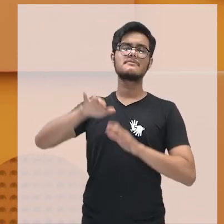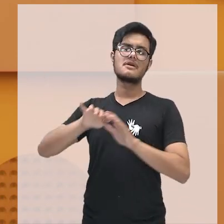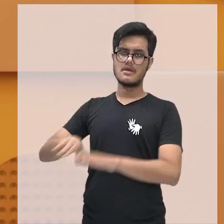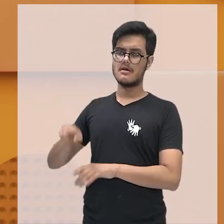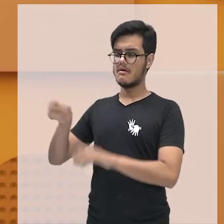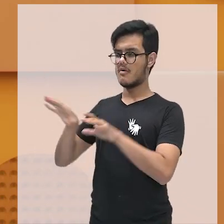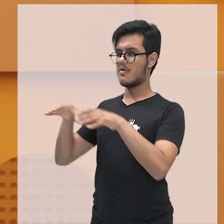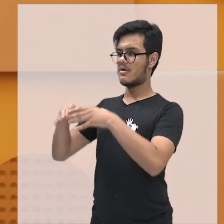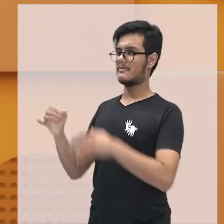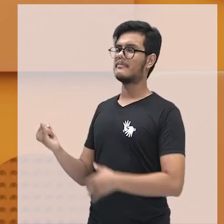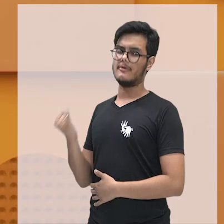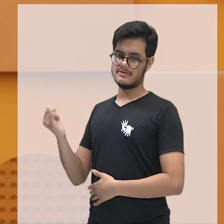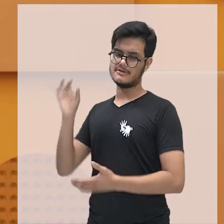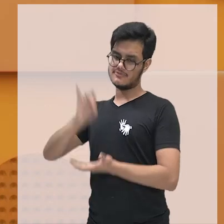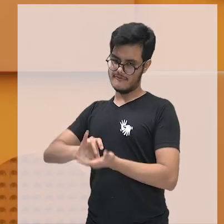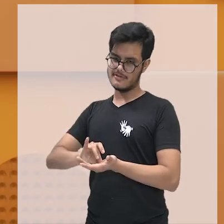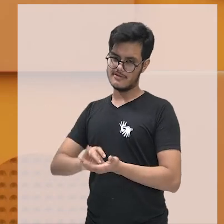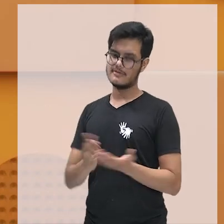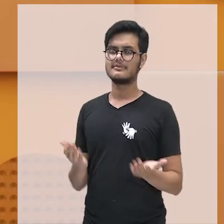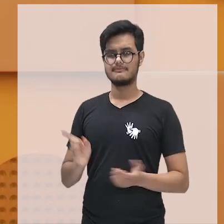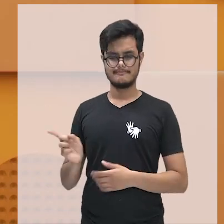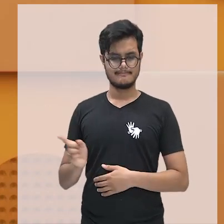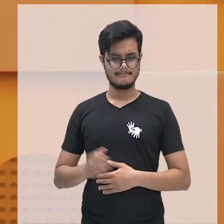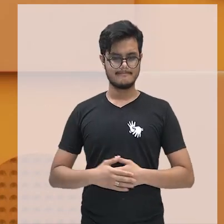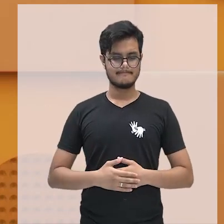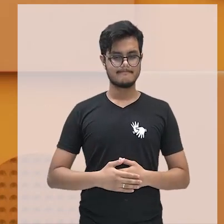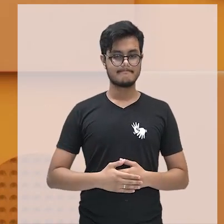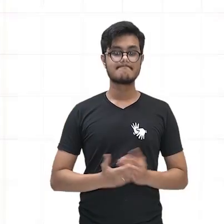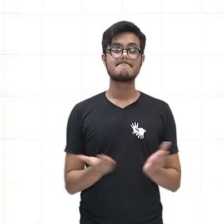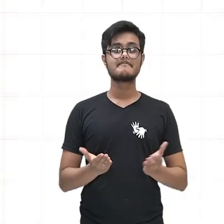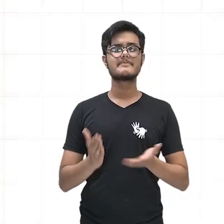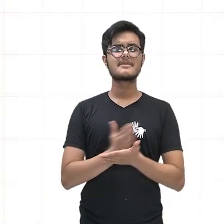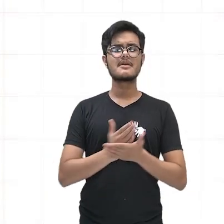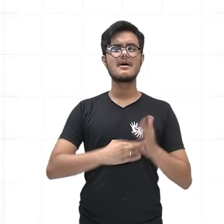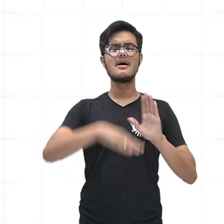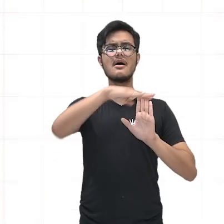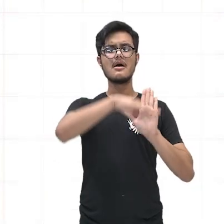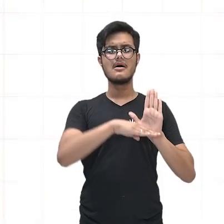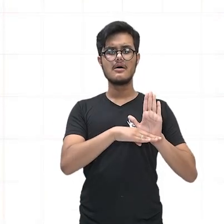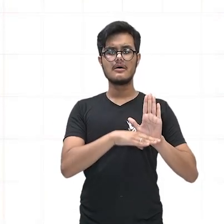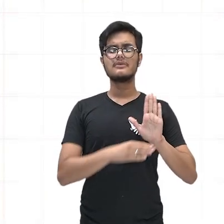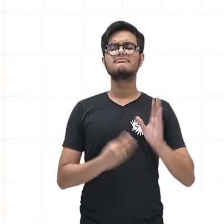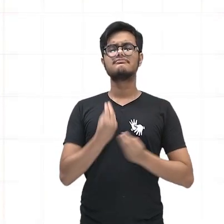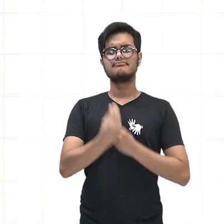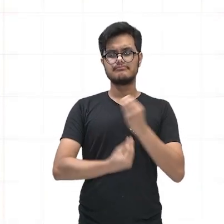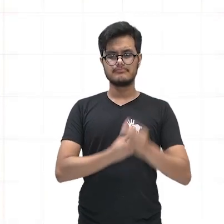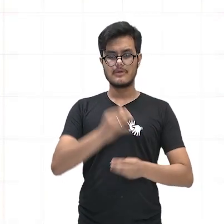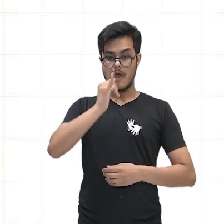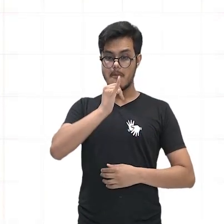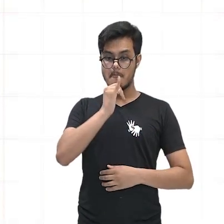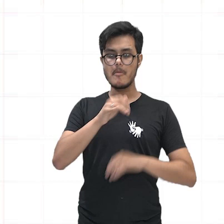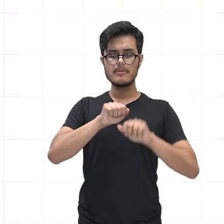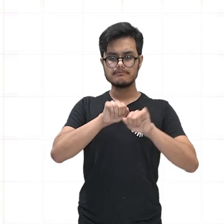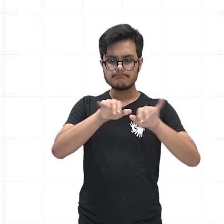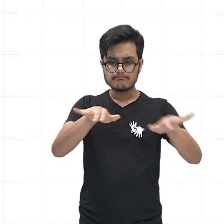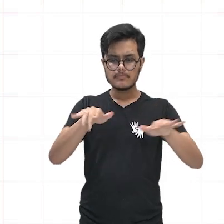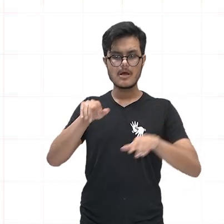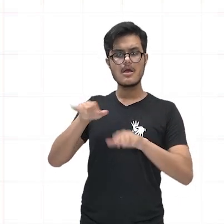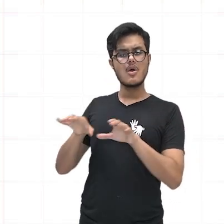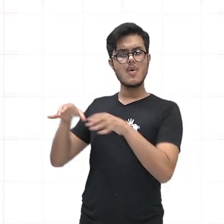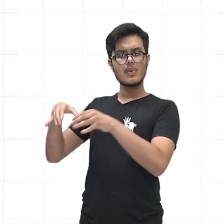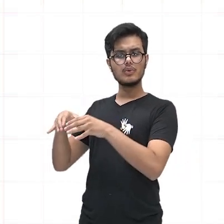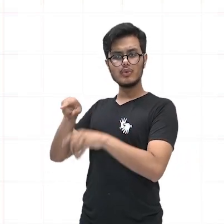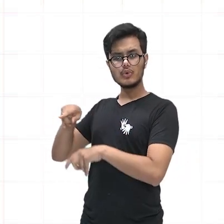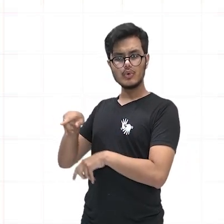ser muito importante e aqui olha só estão algumas maneiras pelas quais a expansão s e a influência